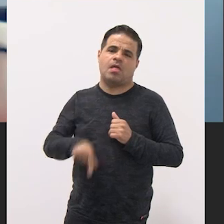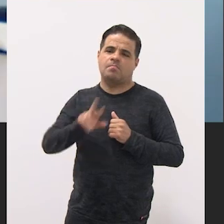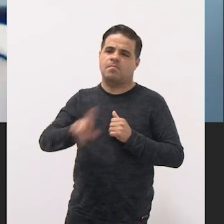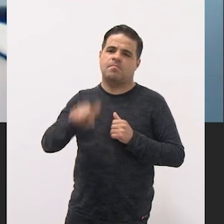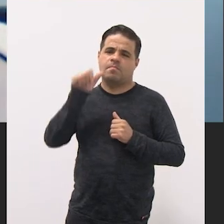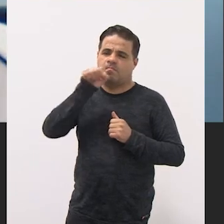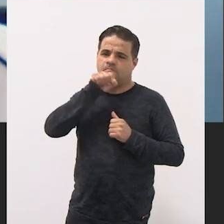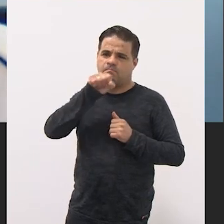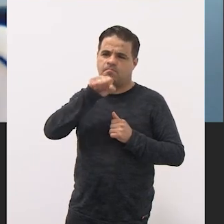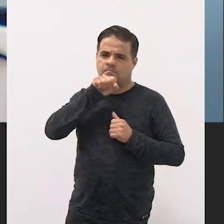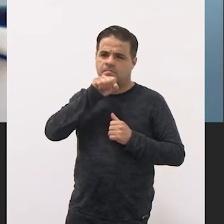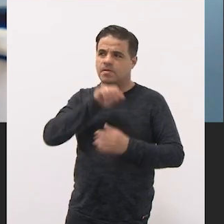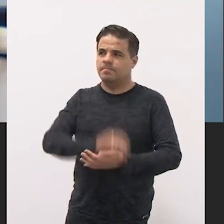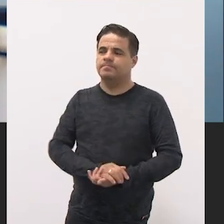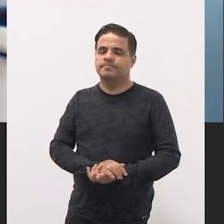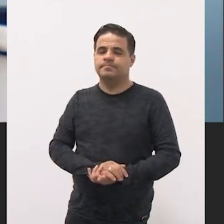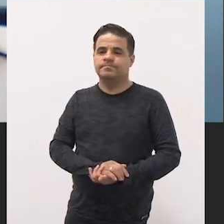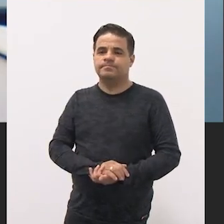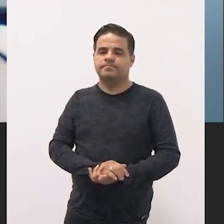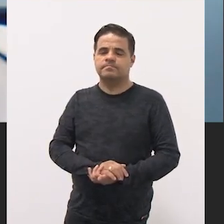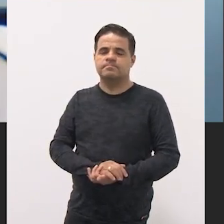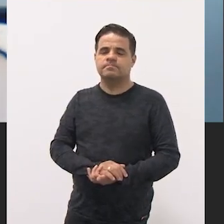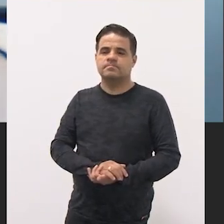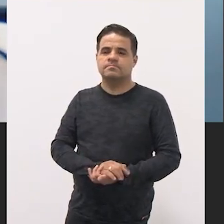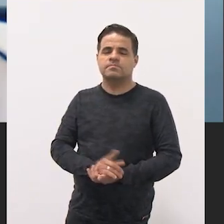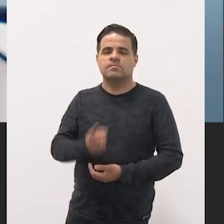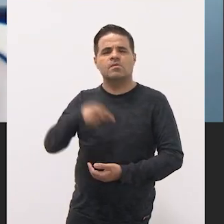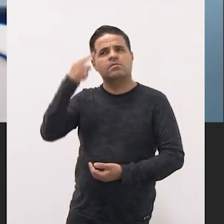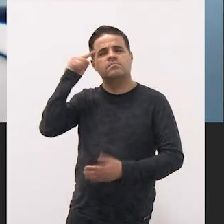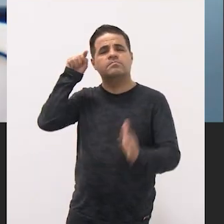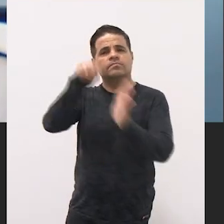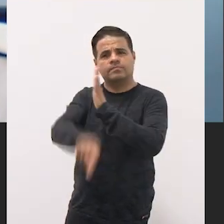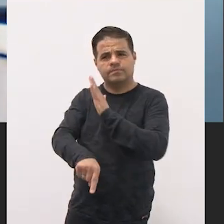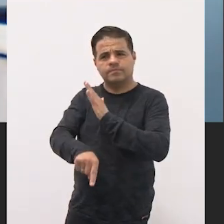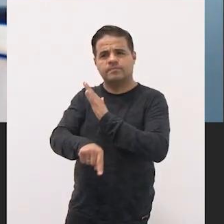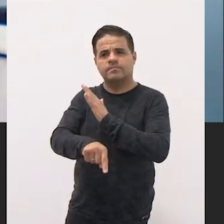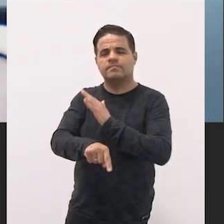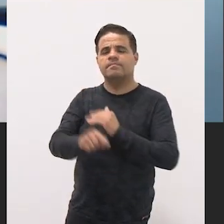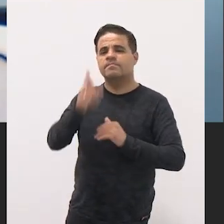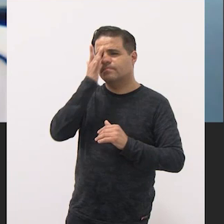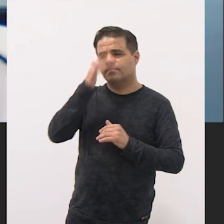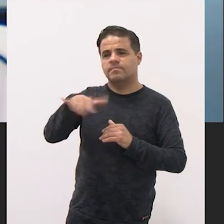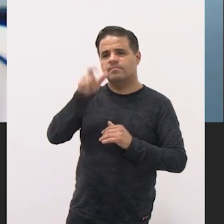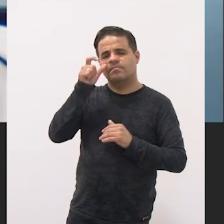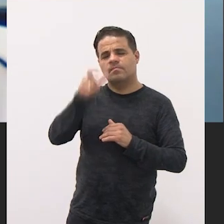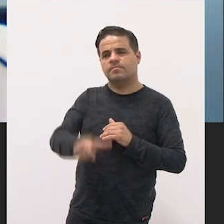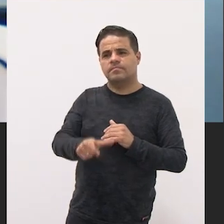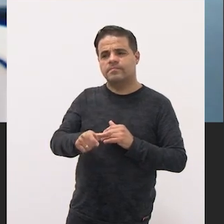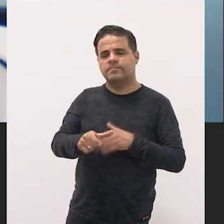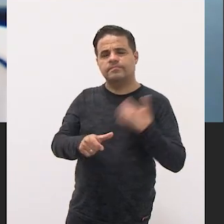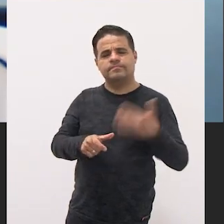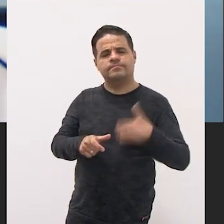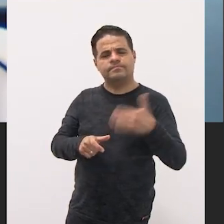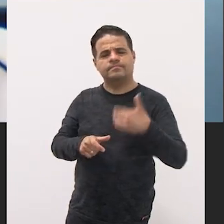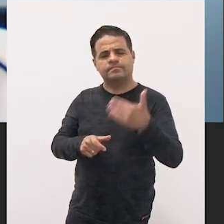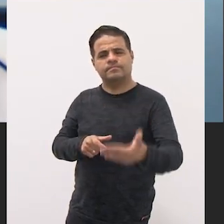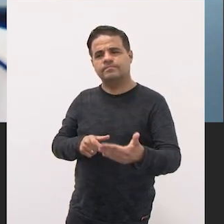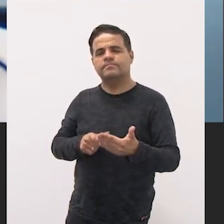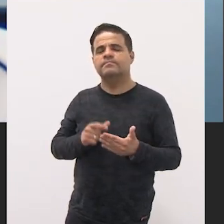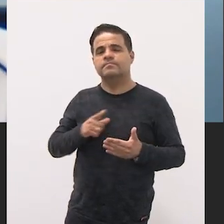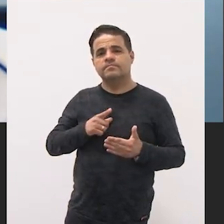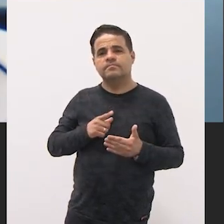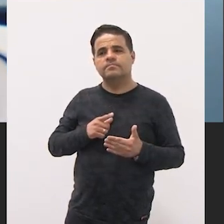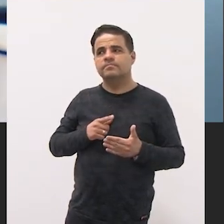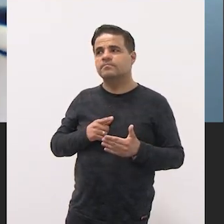Tá? E quando também nós perguntamos para elas, é interessante que